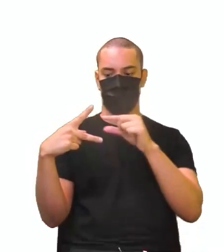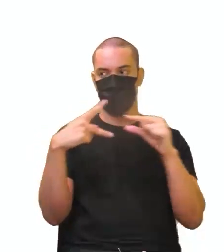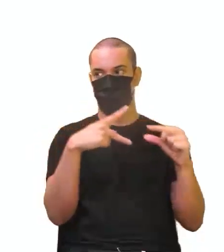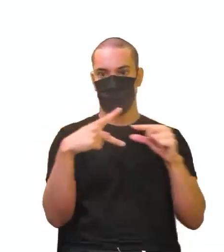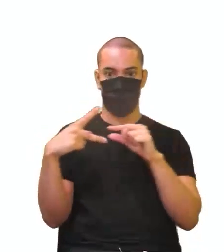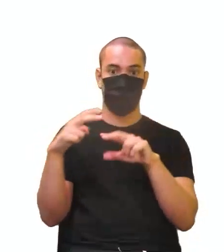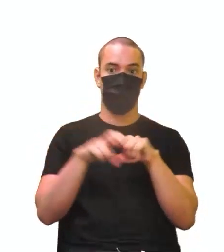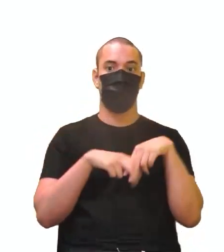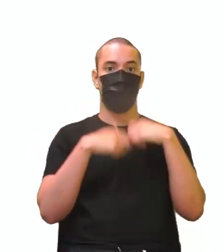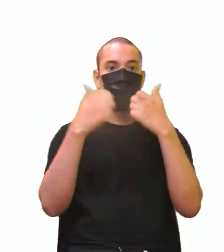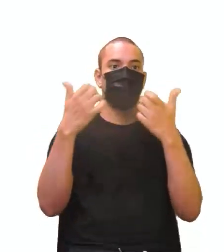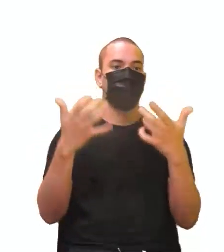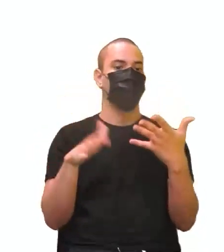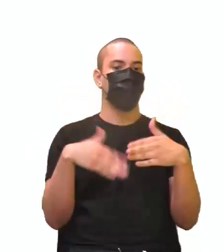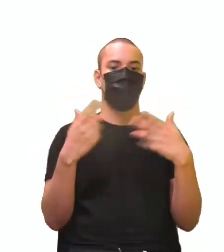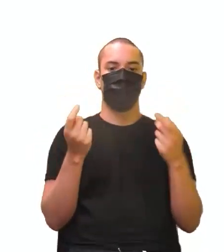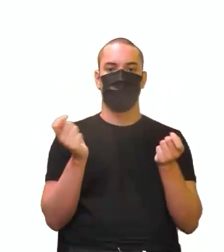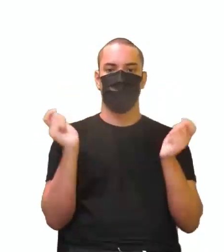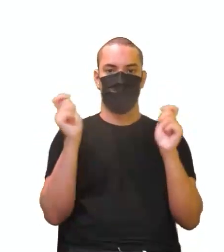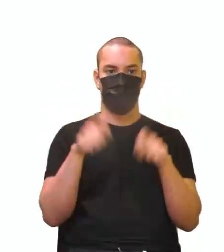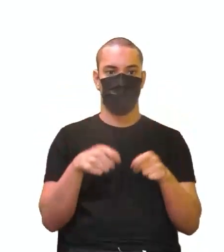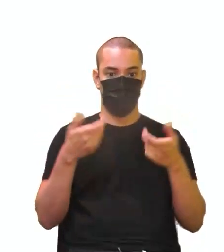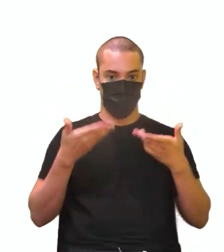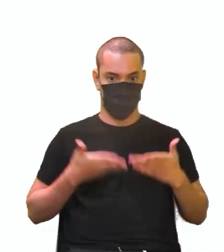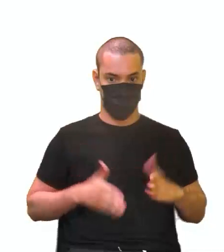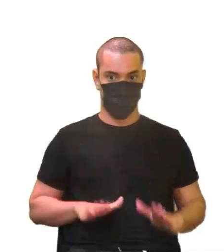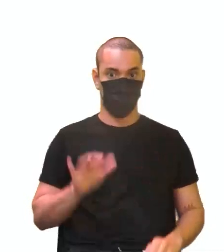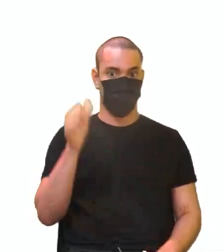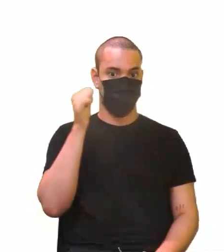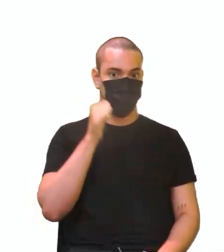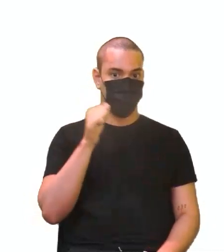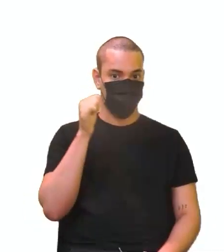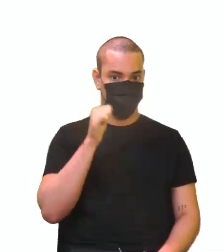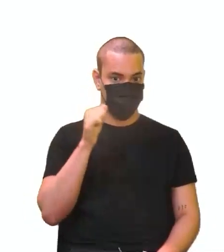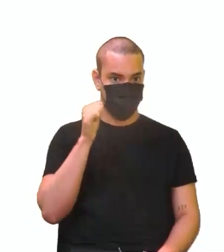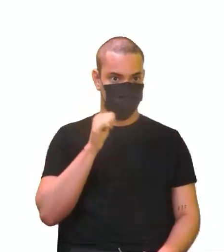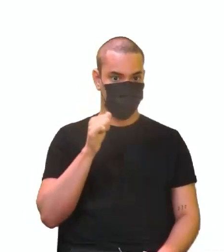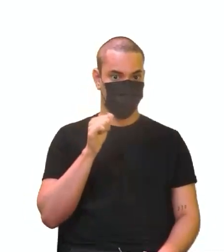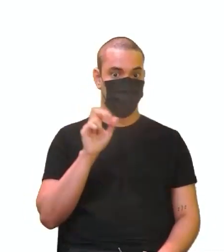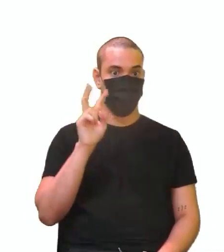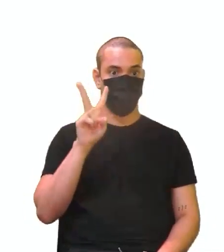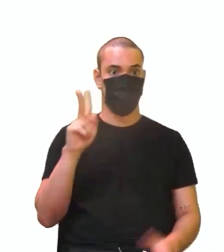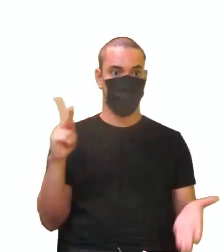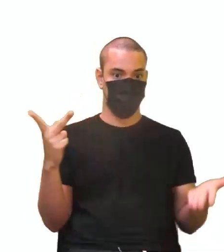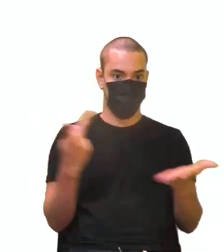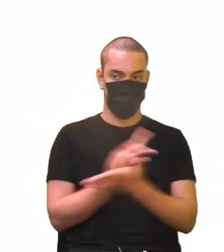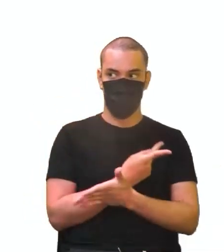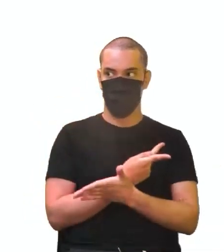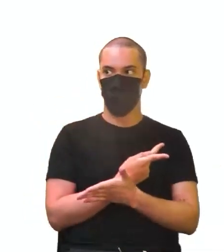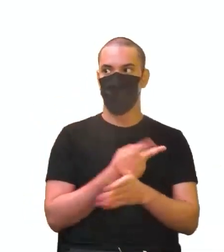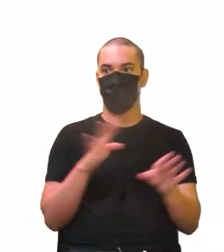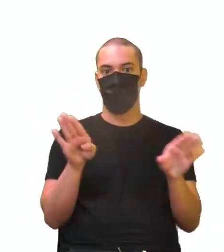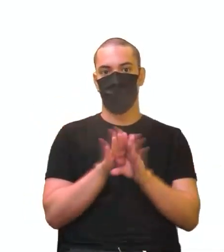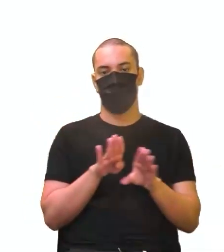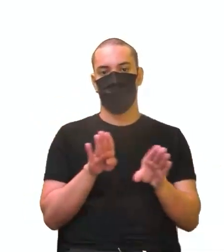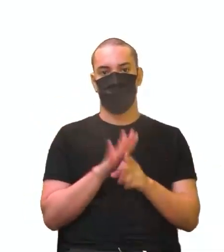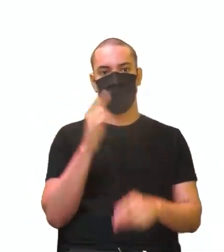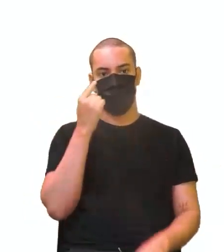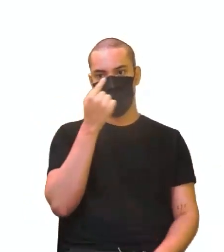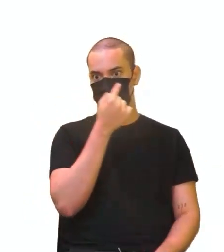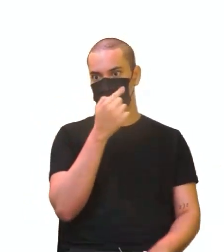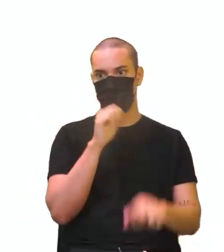você vai ter que determinar a probabilidade de nascer uma menina, ou seja, dois eventos, uma menina, o sexo, e os